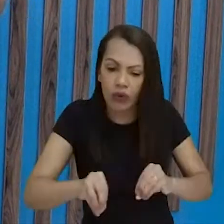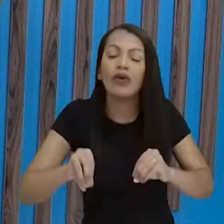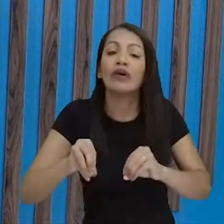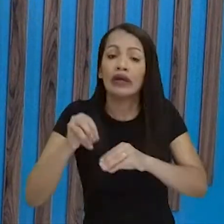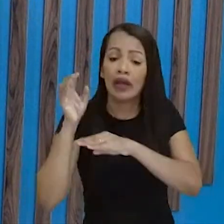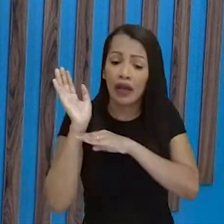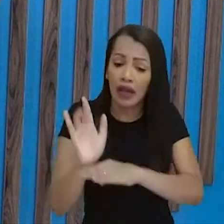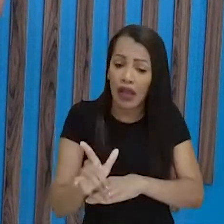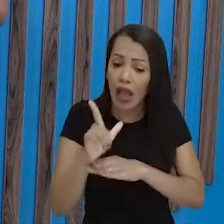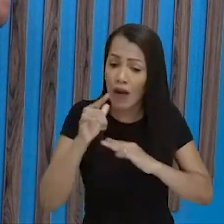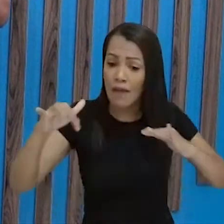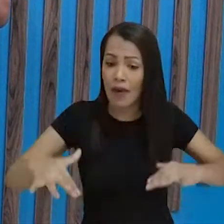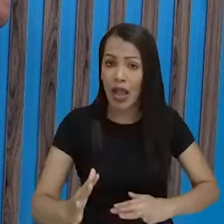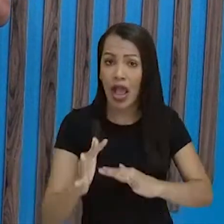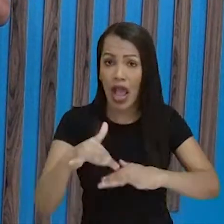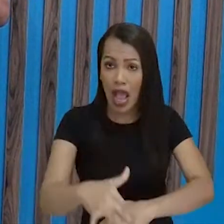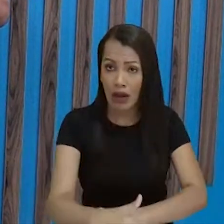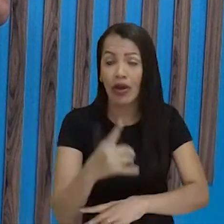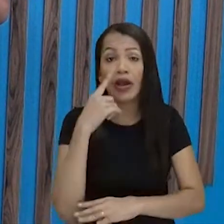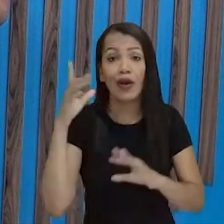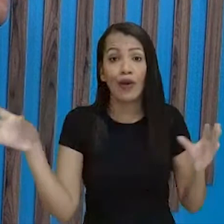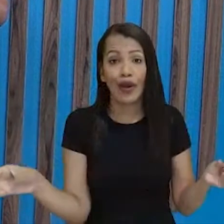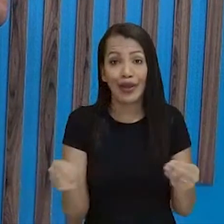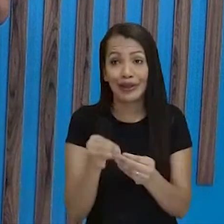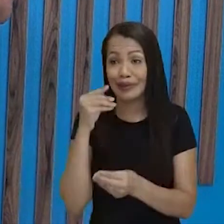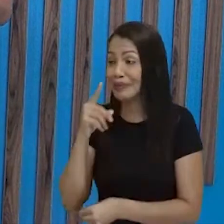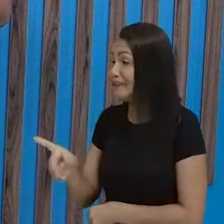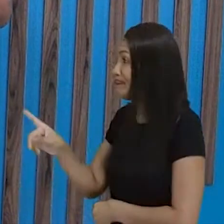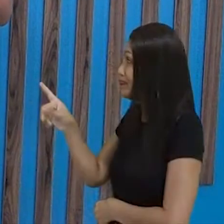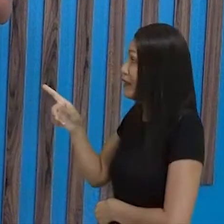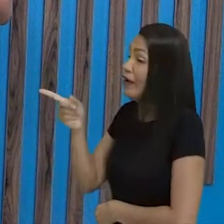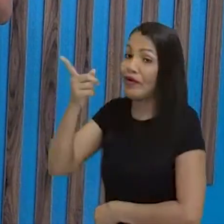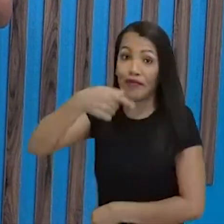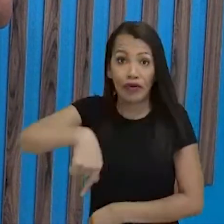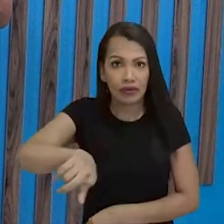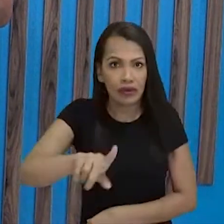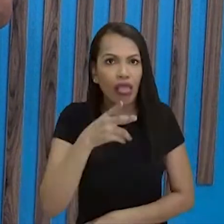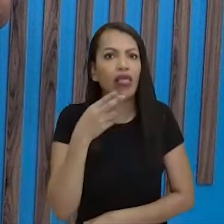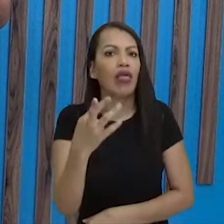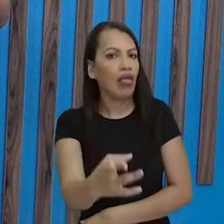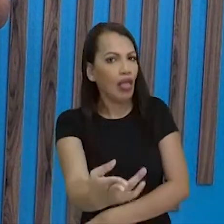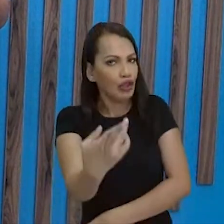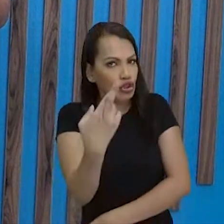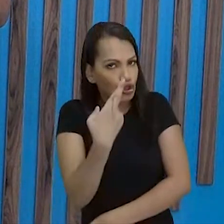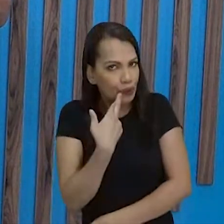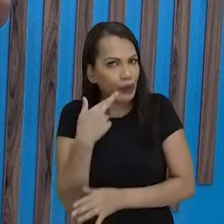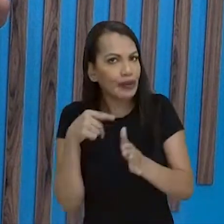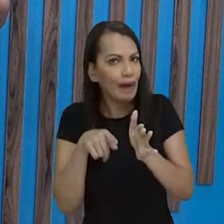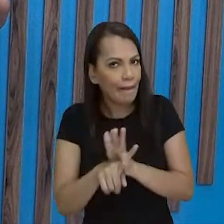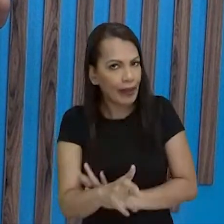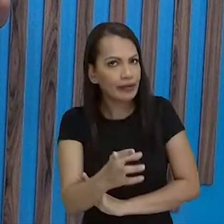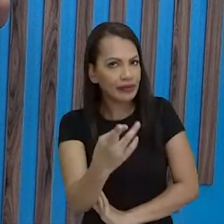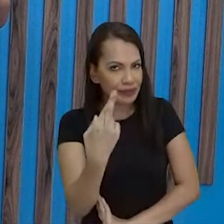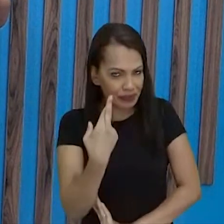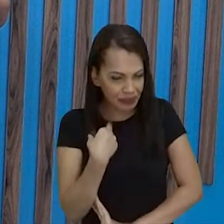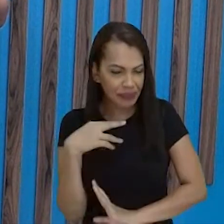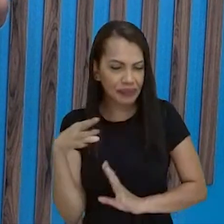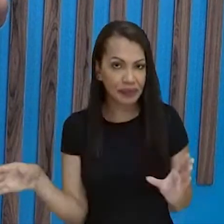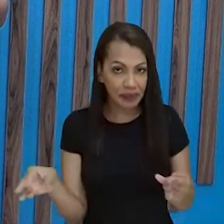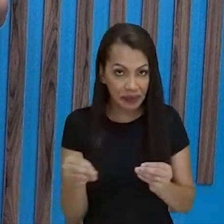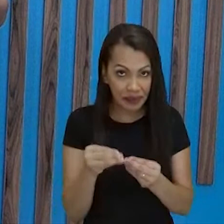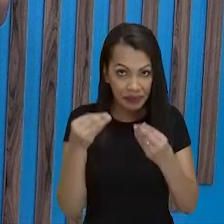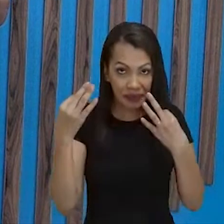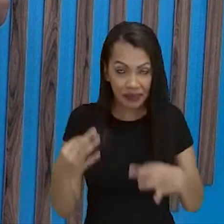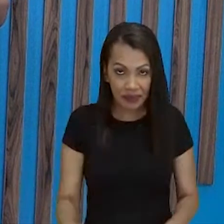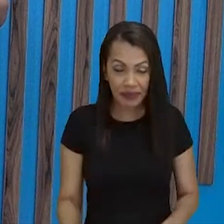irão responder aí as perguntinhas que estão ao lado, que com certeza todas as respostas estão no resumo, estão no